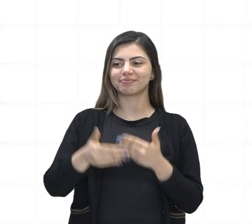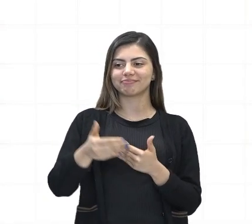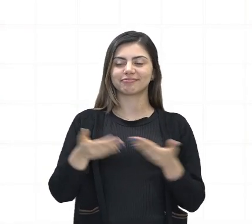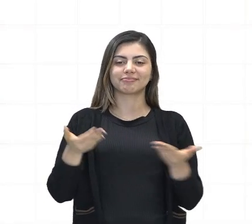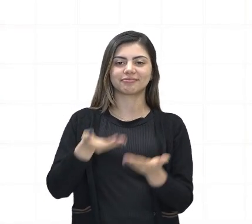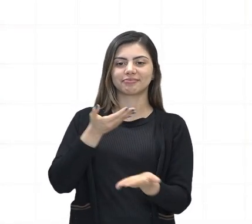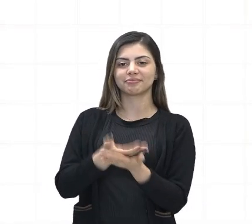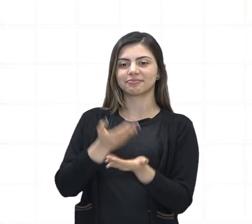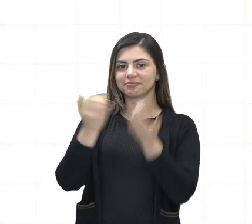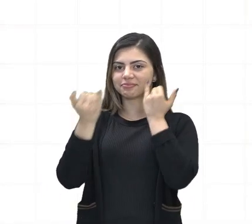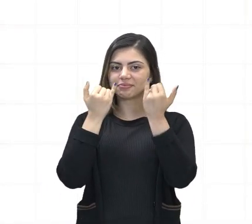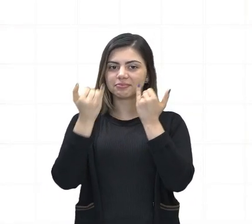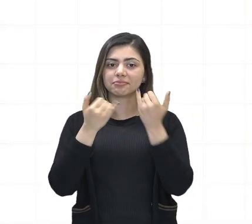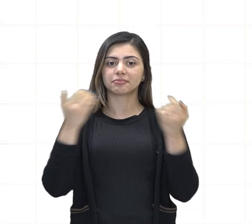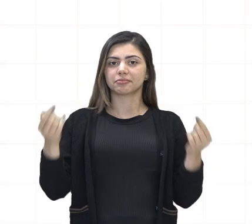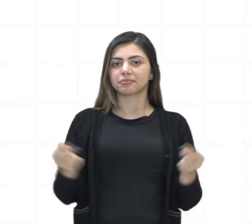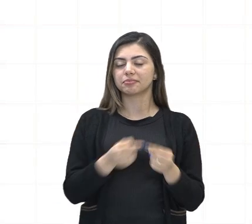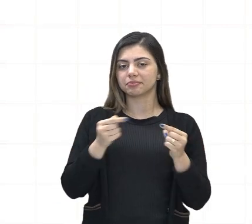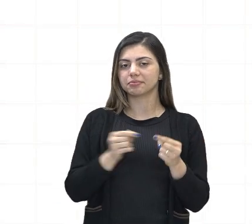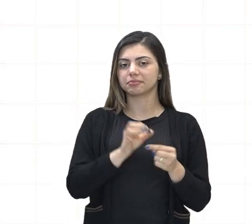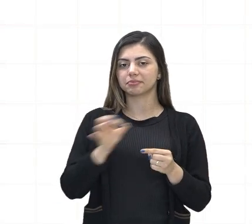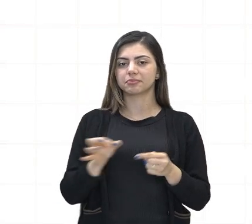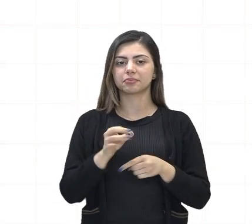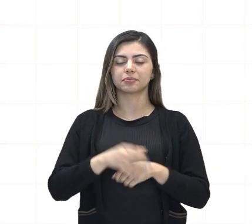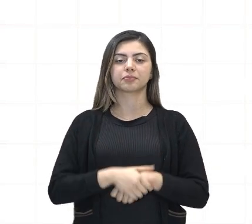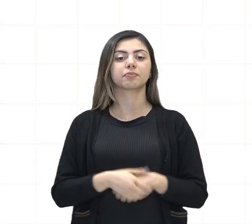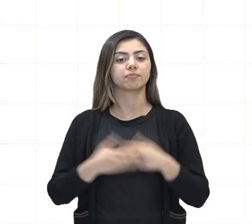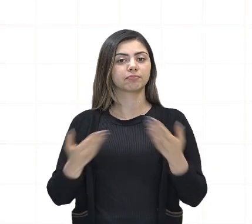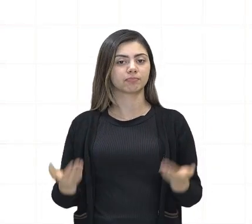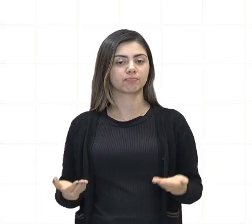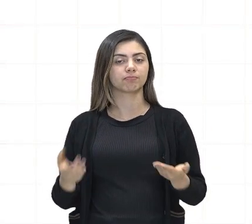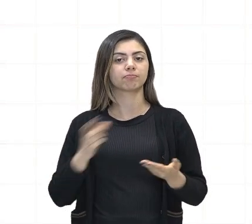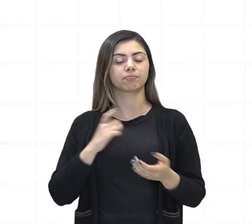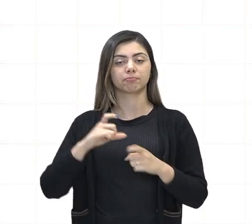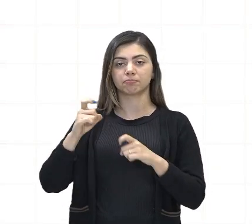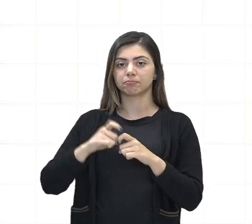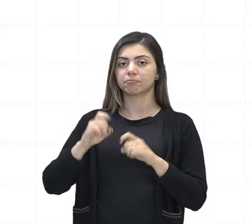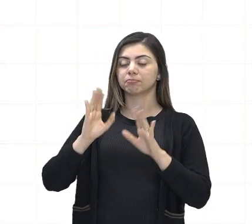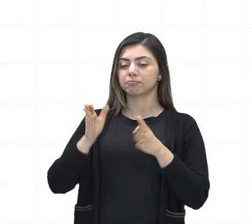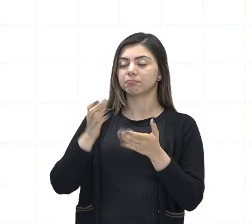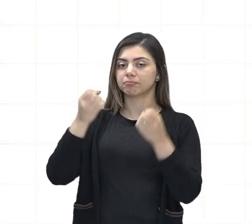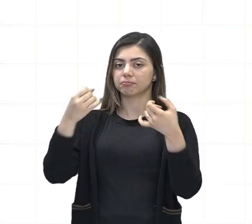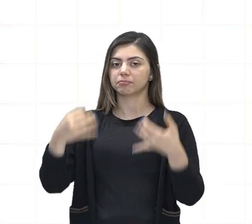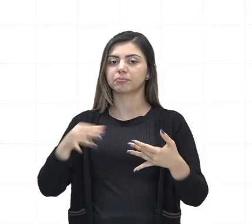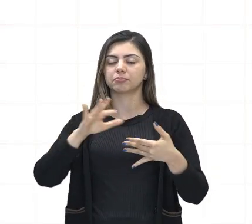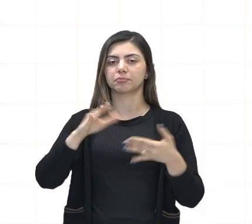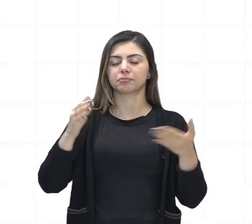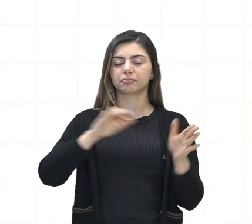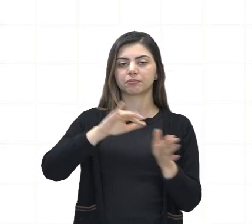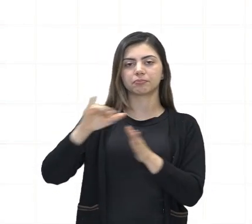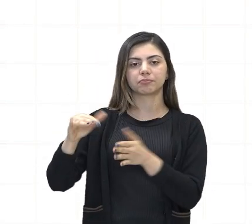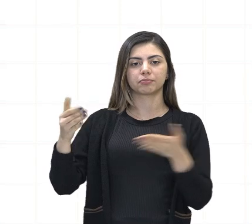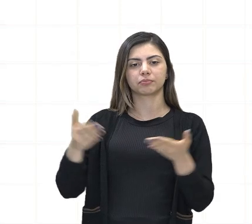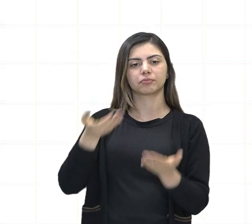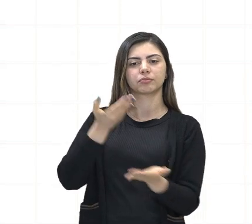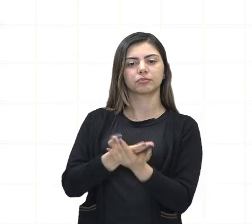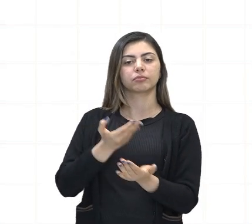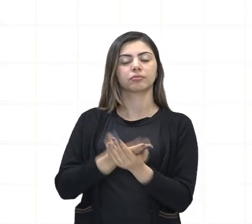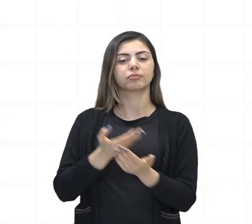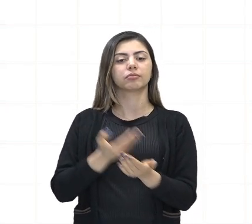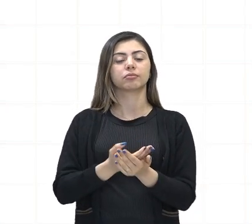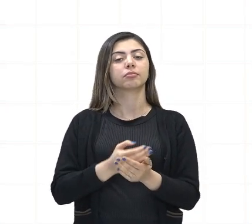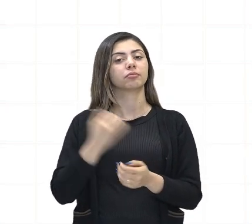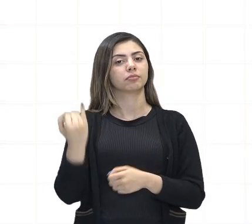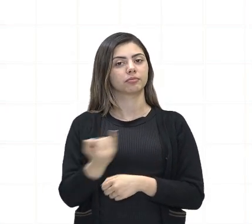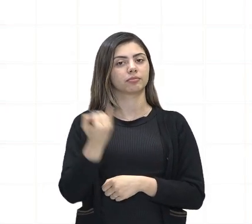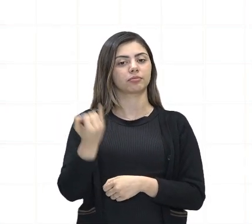novas informações com relação ali, a gente estava falando sobre a questão dos médicos, né, e agora a gente vai continuar falando sobre uma coisa importante para